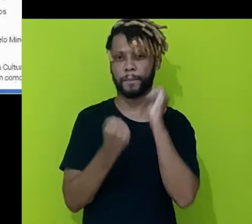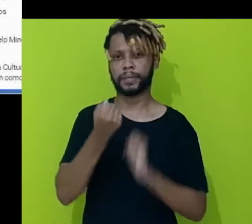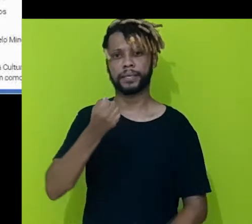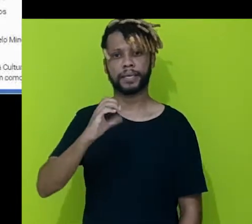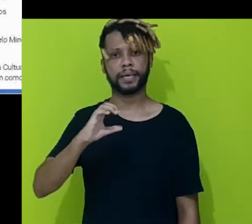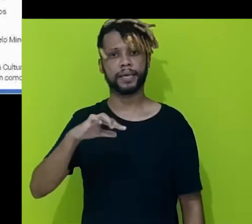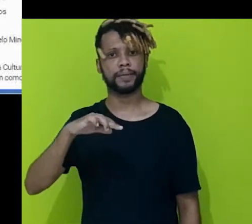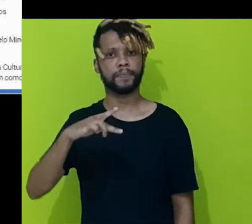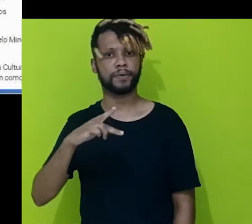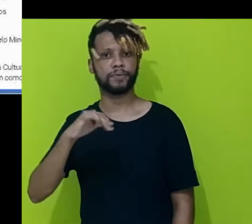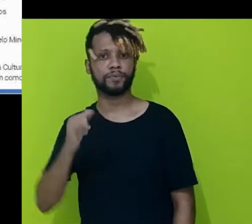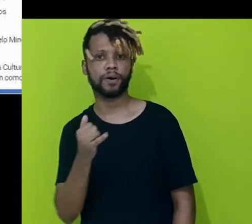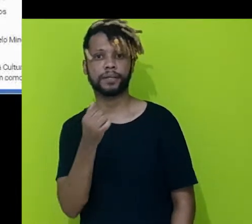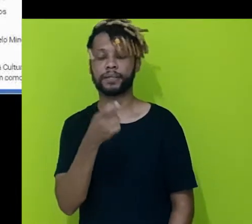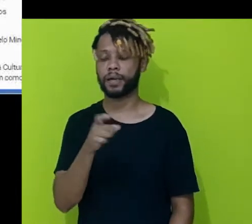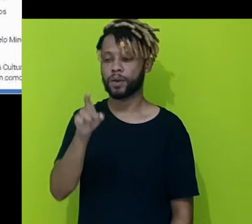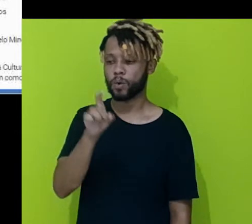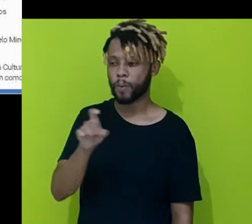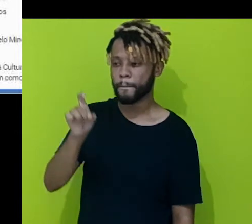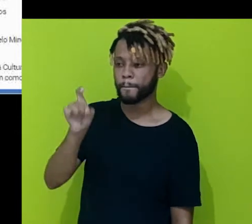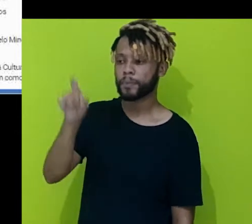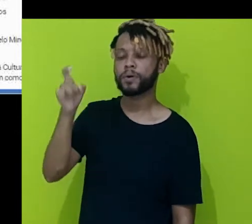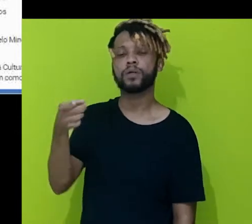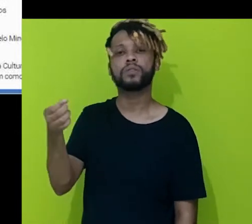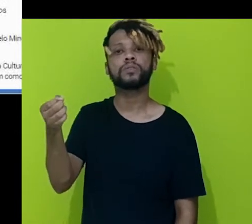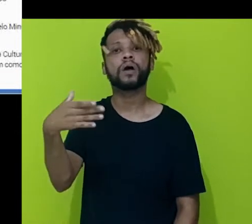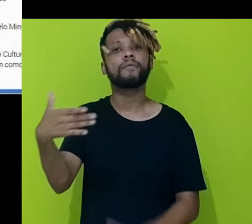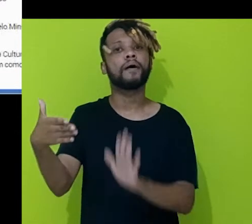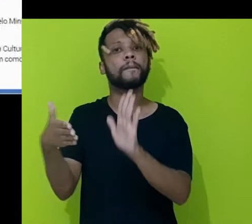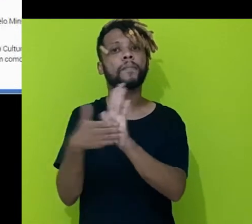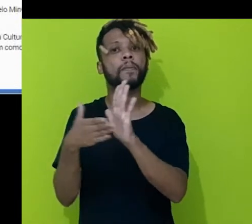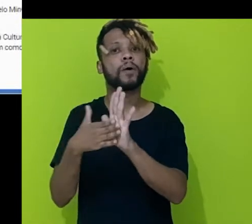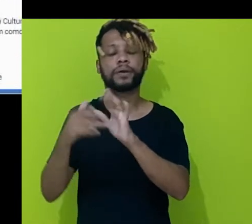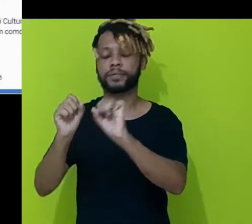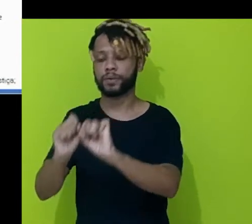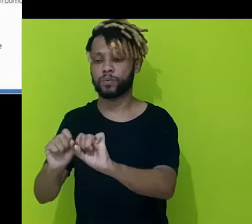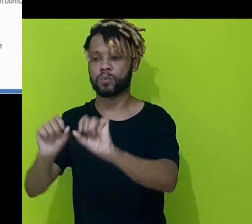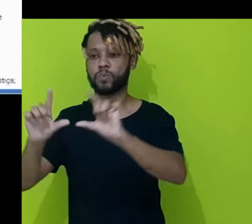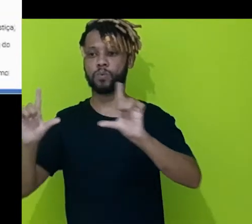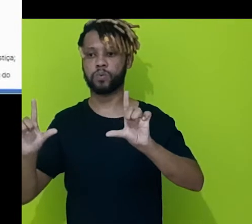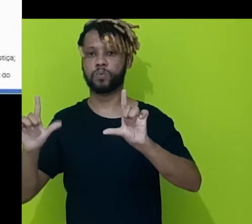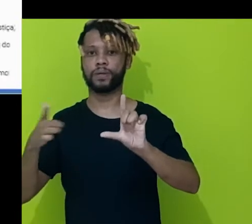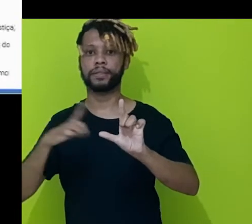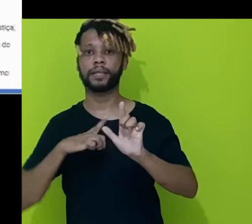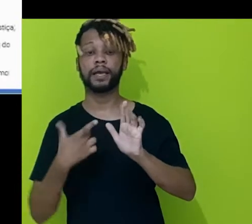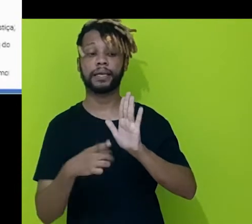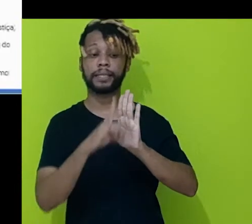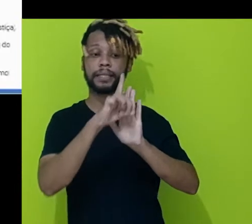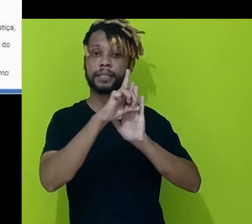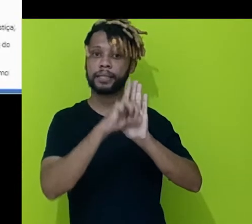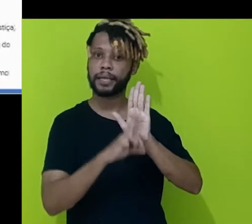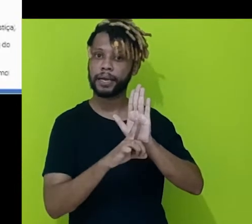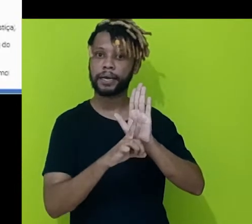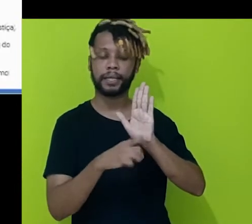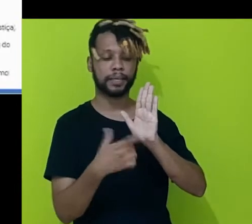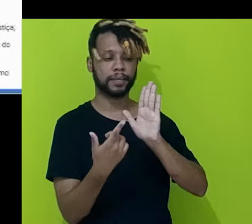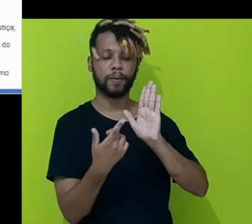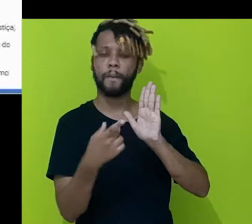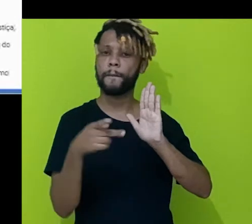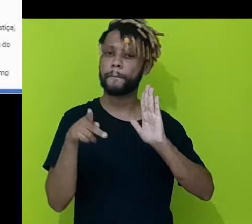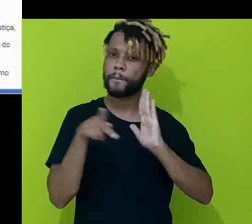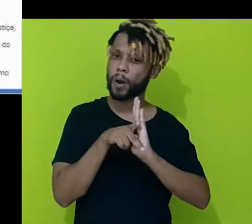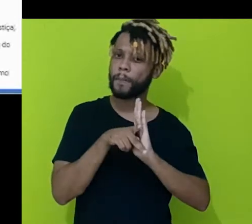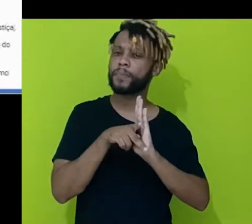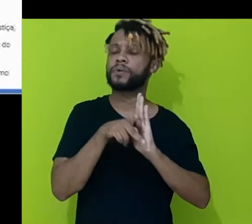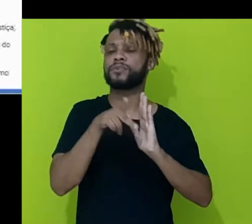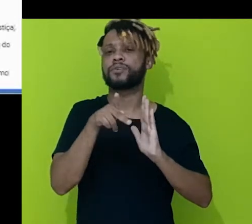nova proposta e a gente cai aqui na declaração de responsabilidade, onde a gente tem o conhecimento de